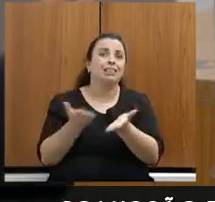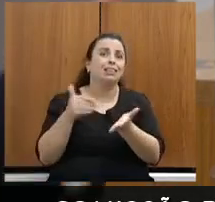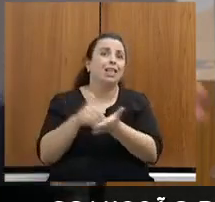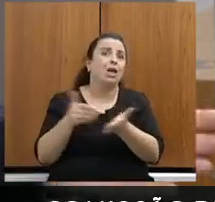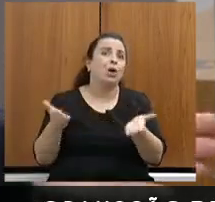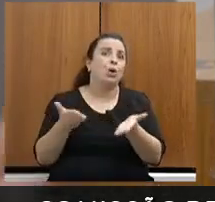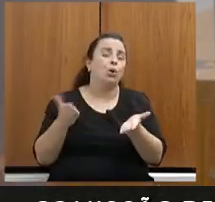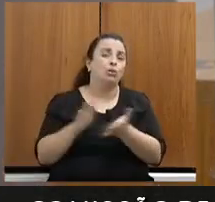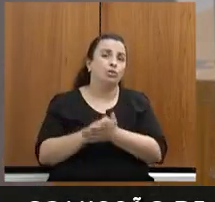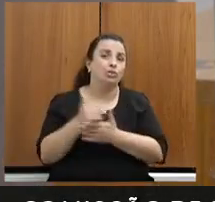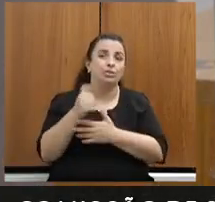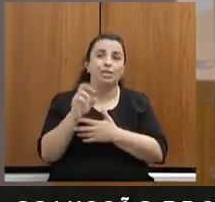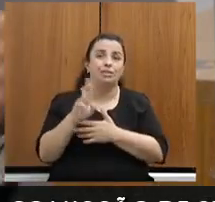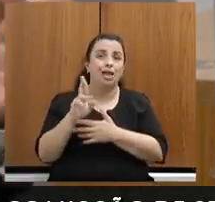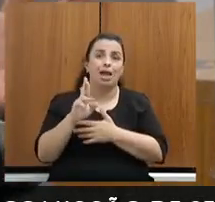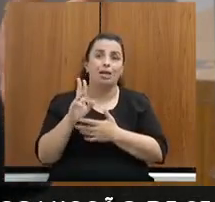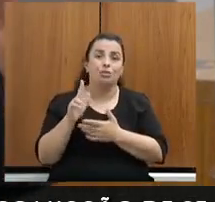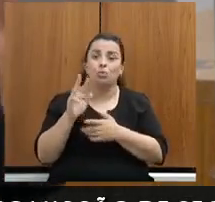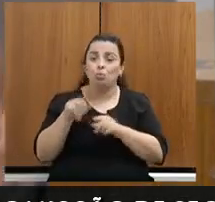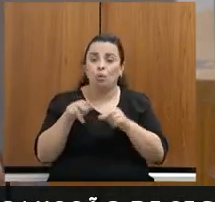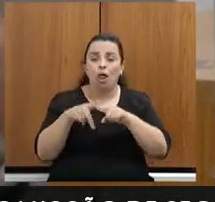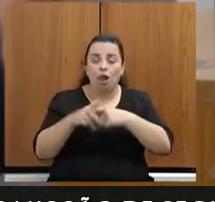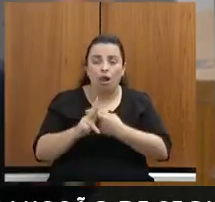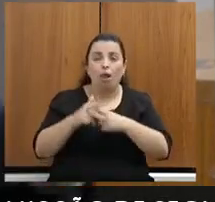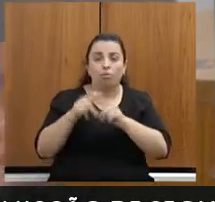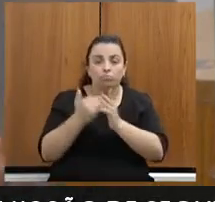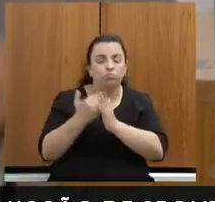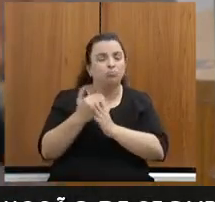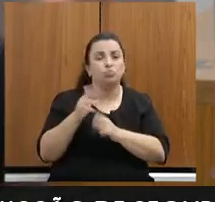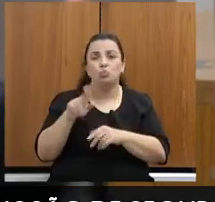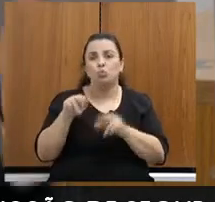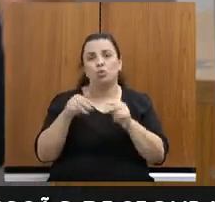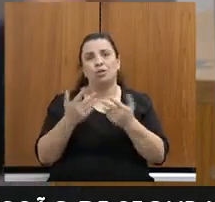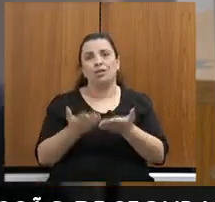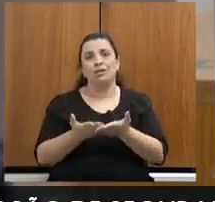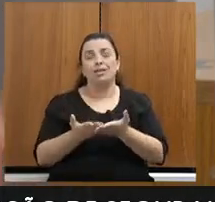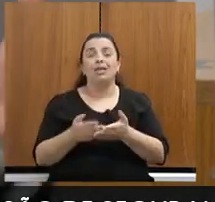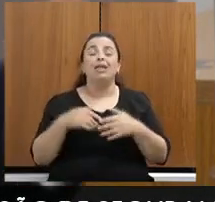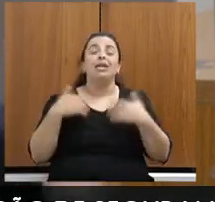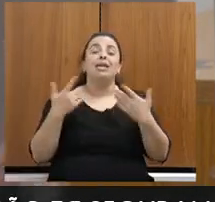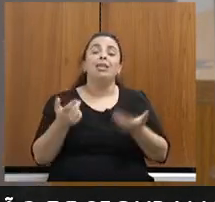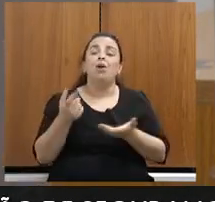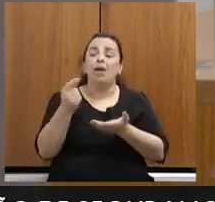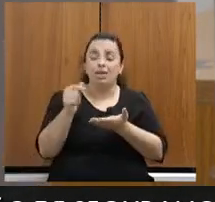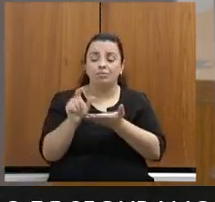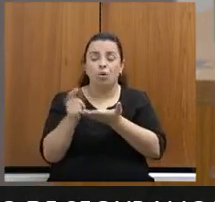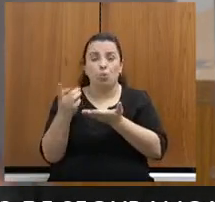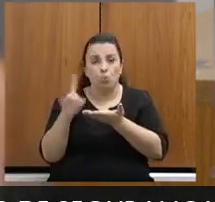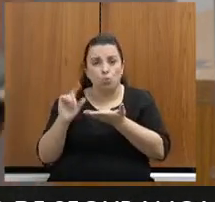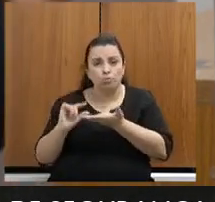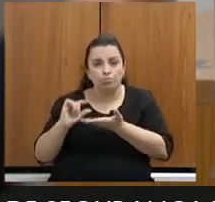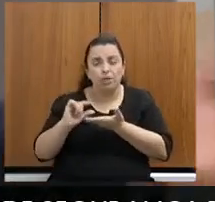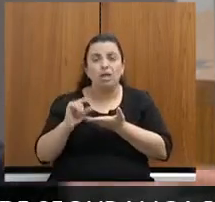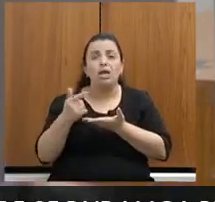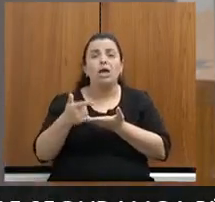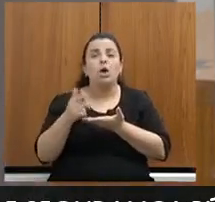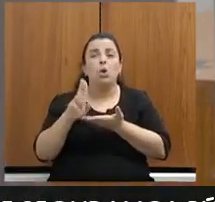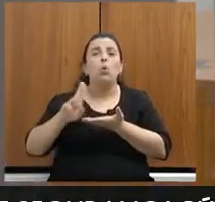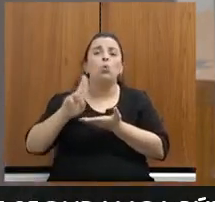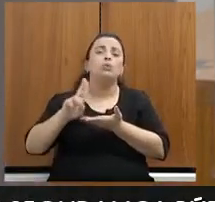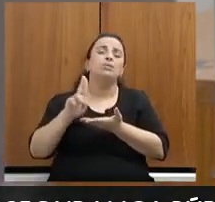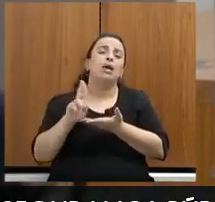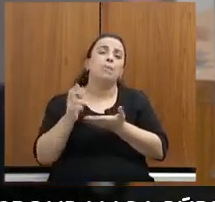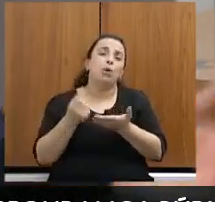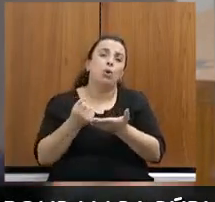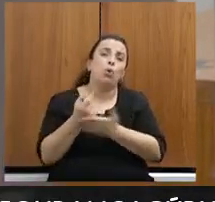fizeram mais e esse projeto então está aí para a compra para esses recursos para serem comprados com apoio do ministério